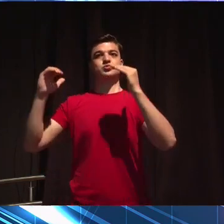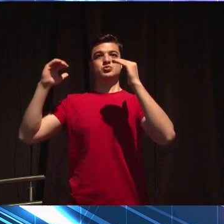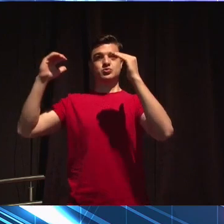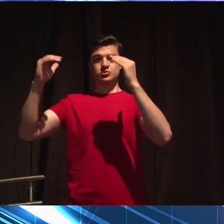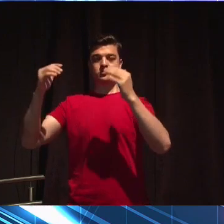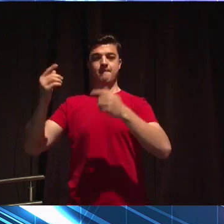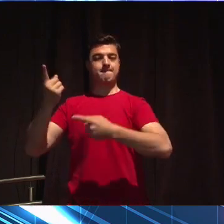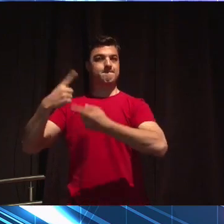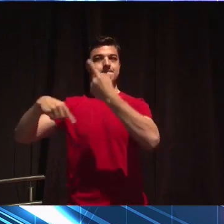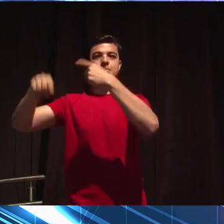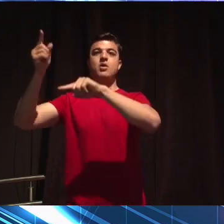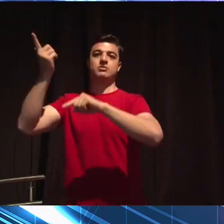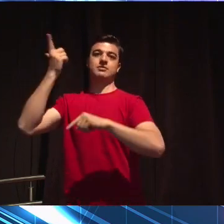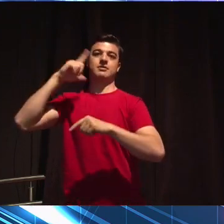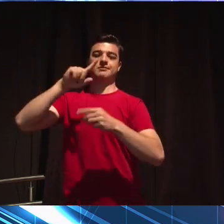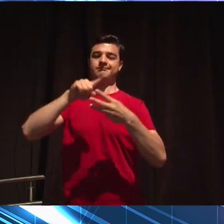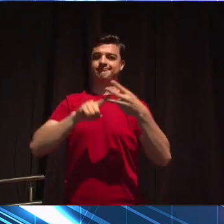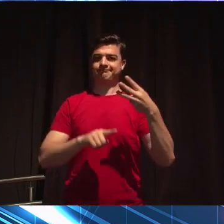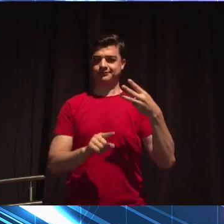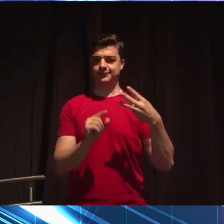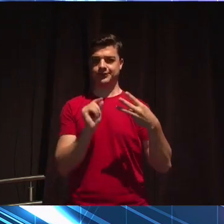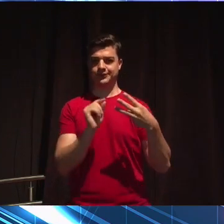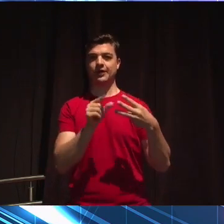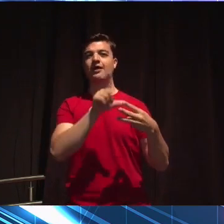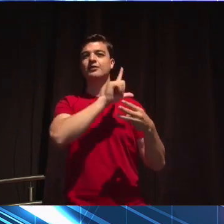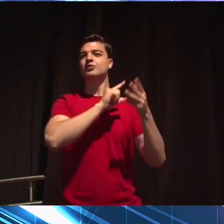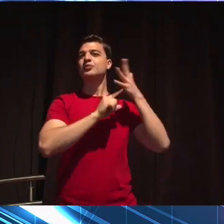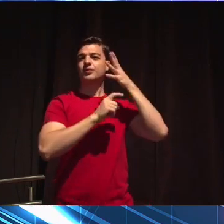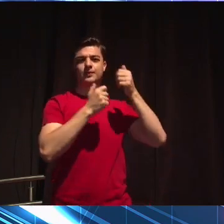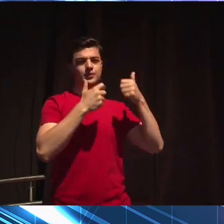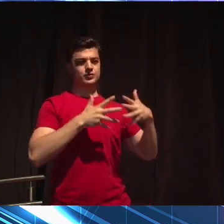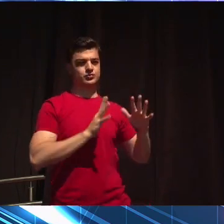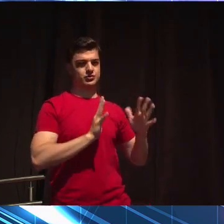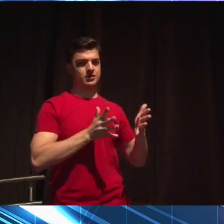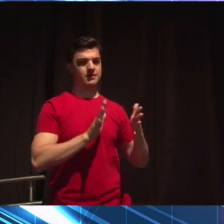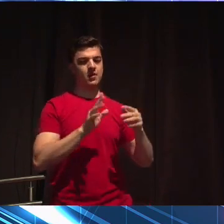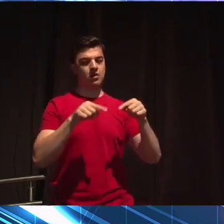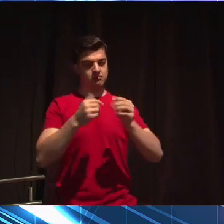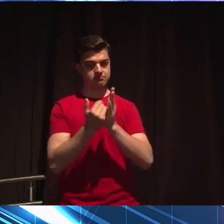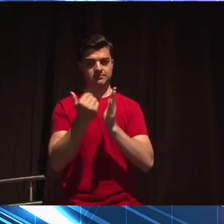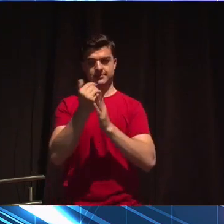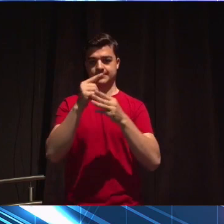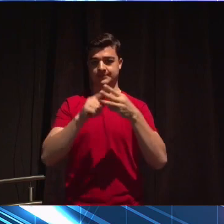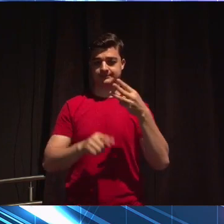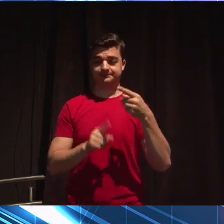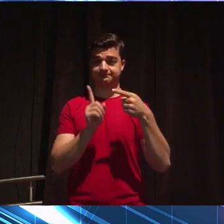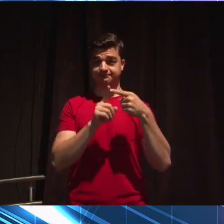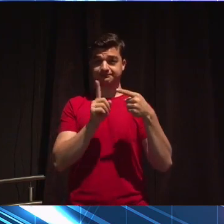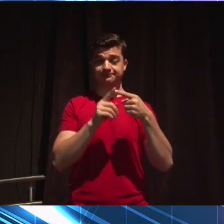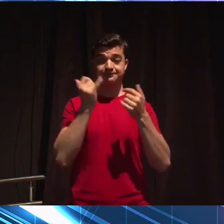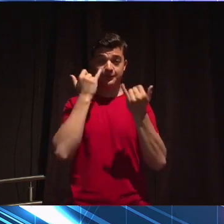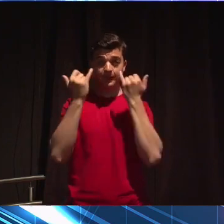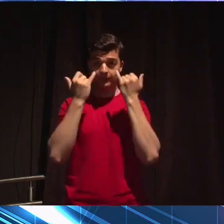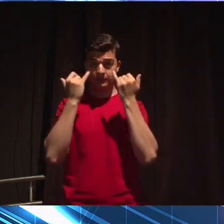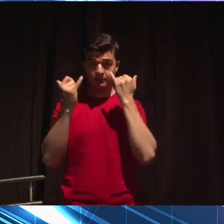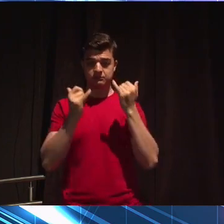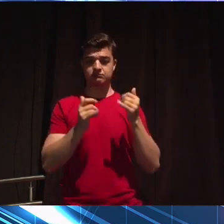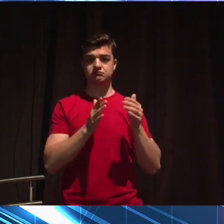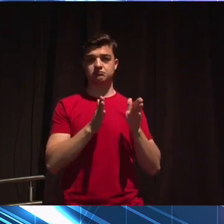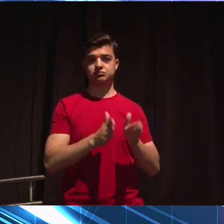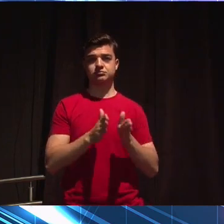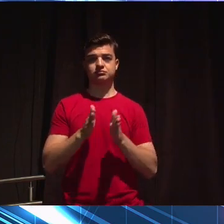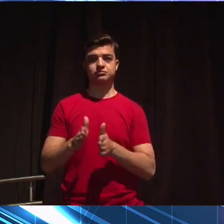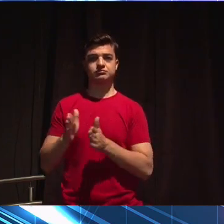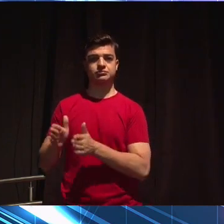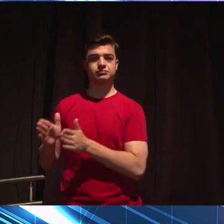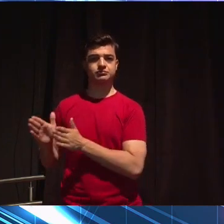retomar aqui rapidamente com vocês. Tá? O primeiro deles, sem sombra de dúvida, é processamento. Cara, todos os grandes negócios que nós